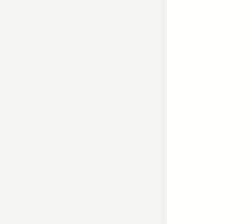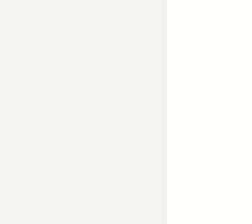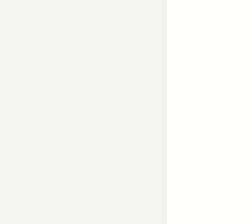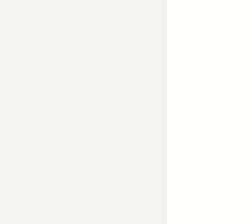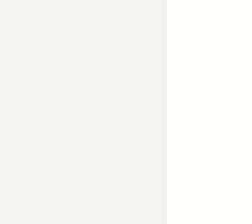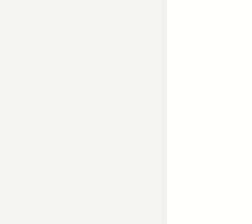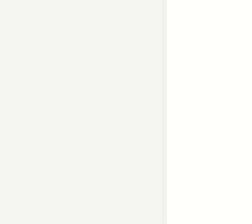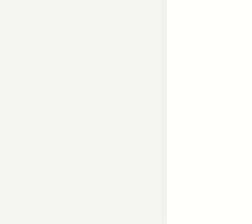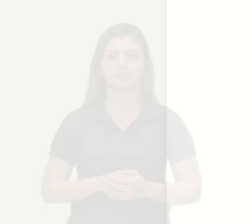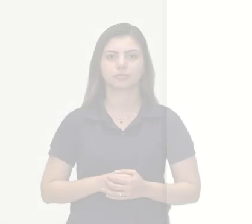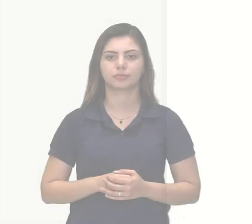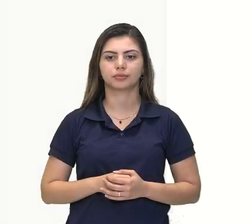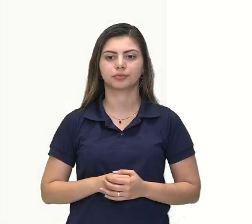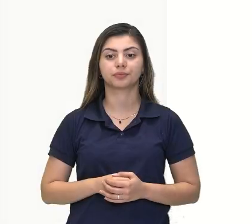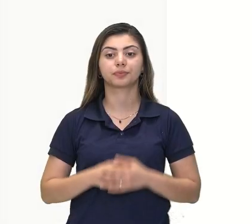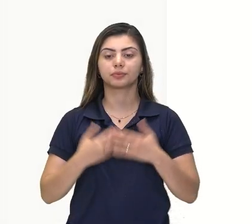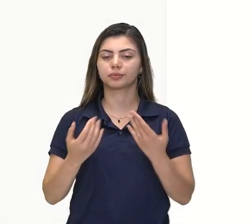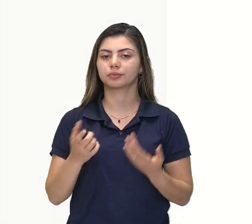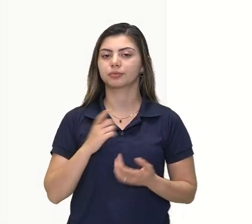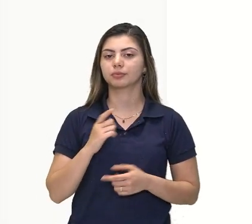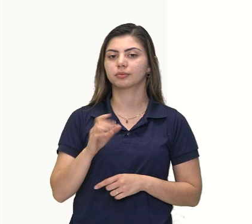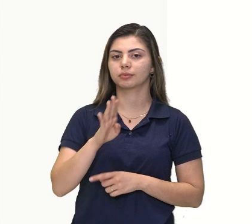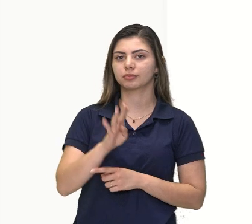but1-eno e but2-eno, tá?